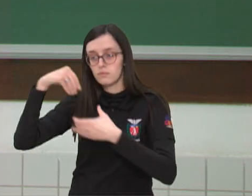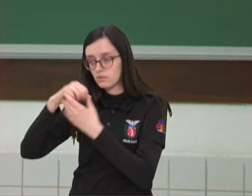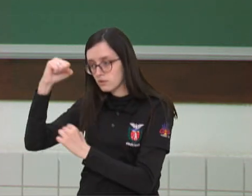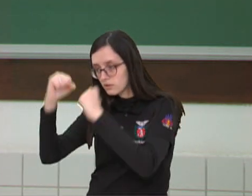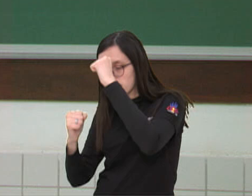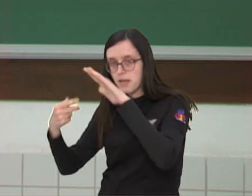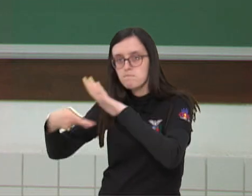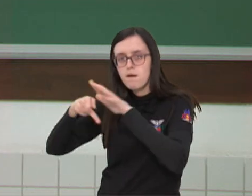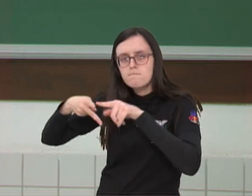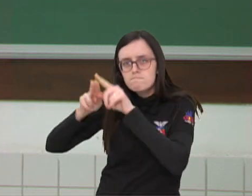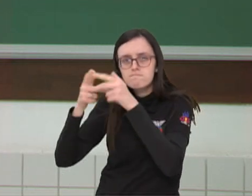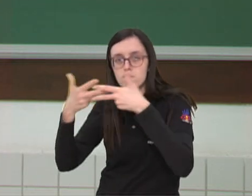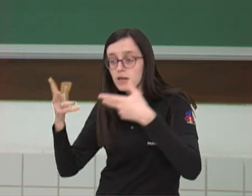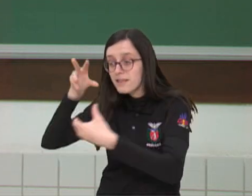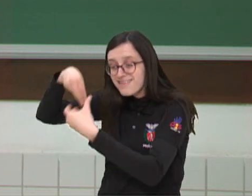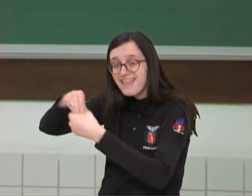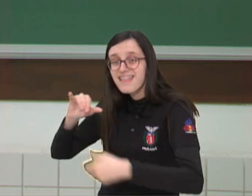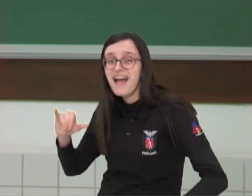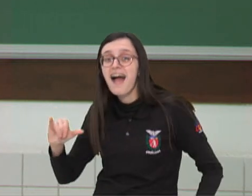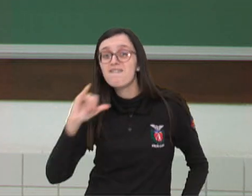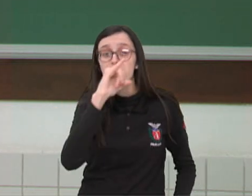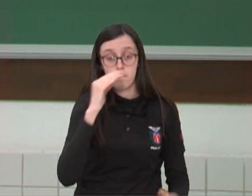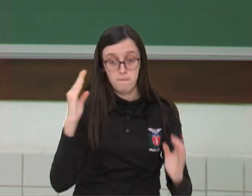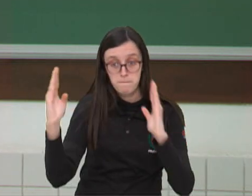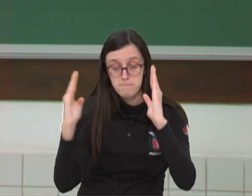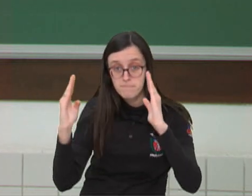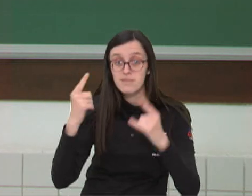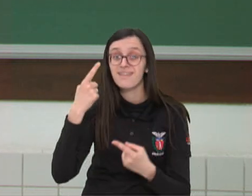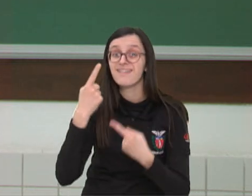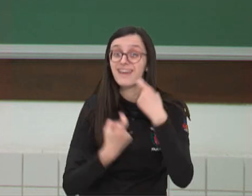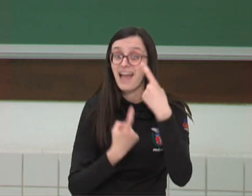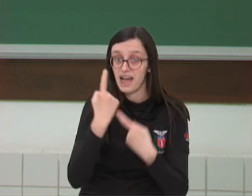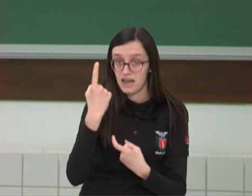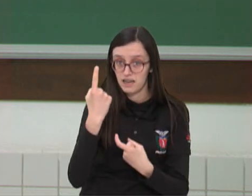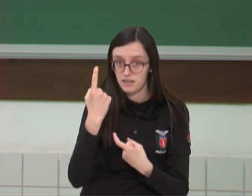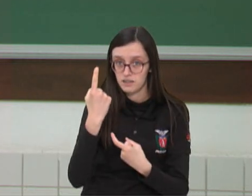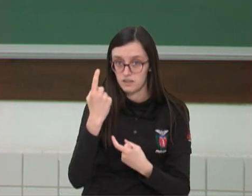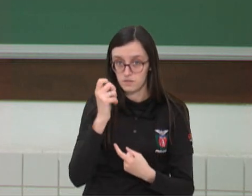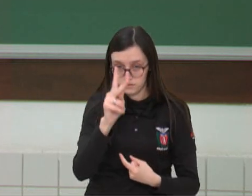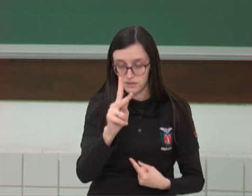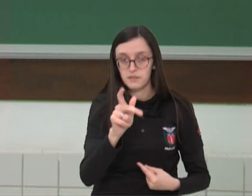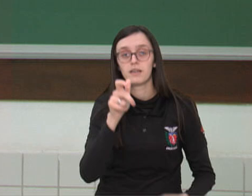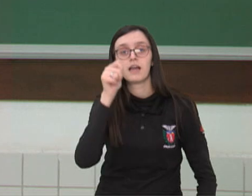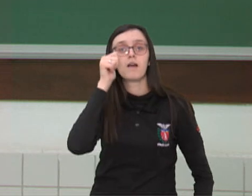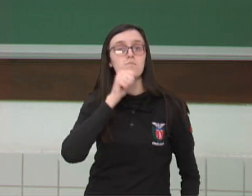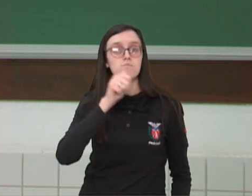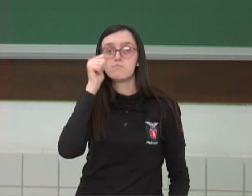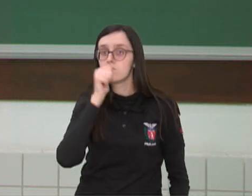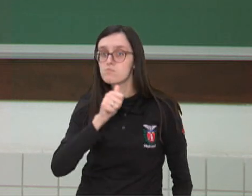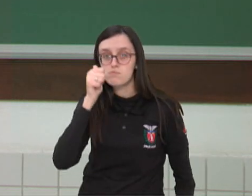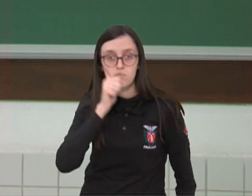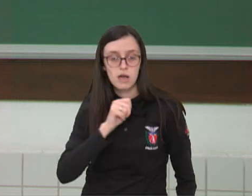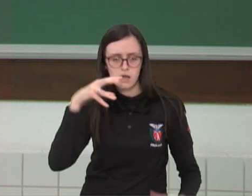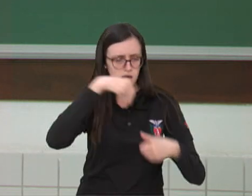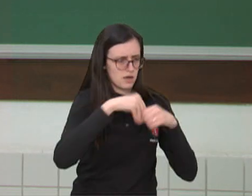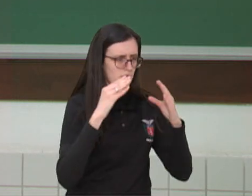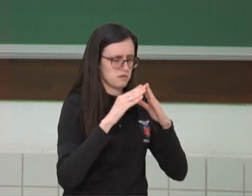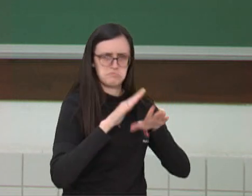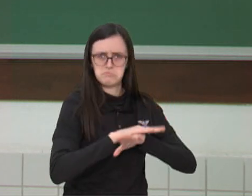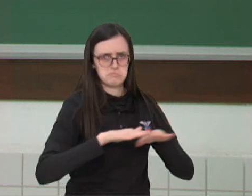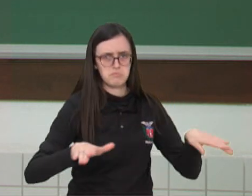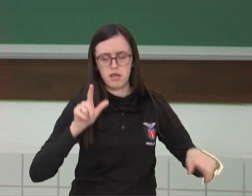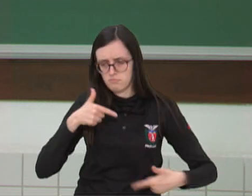de peças de avião num contexto de guerra. Então, mulher não mais dentro de casa, como